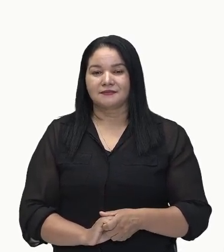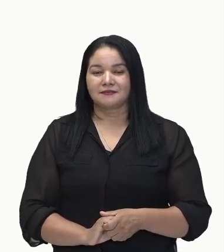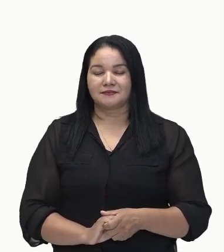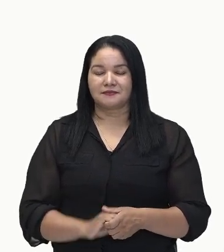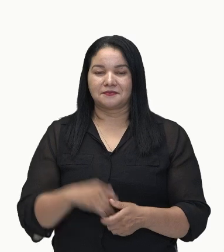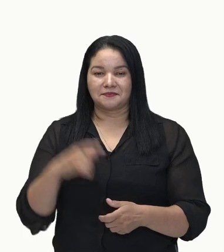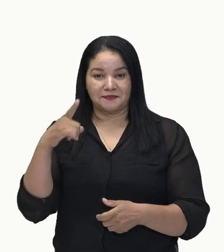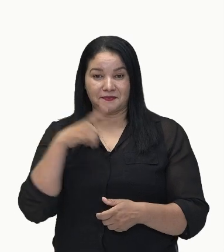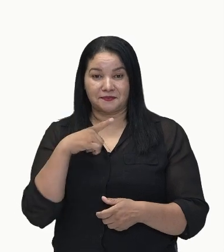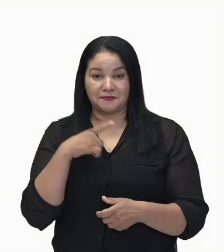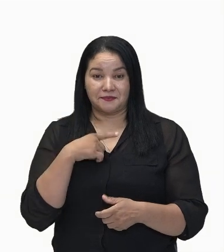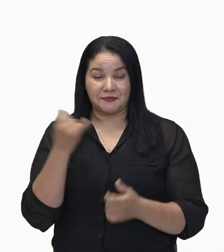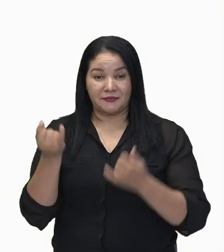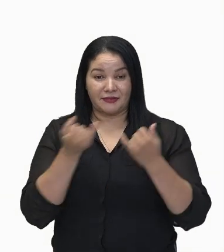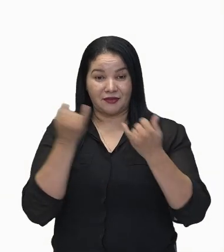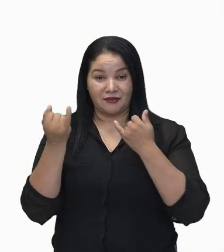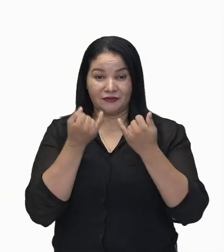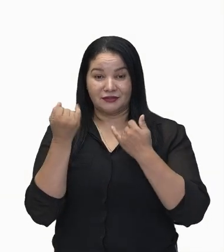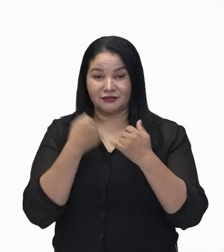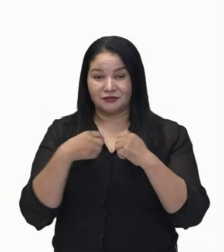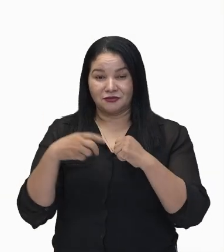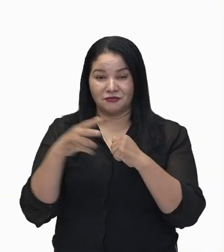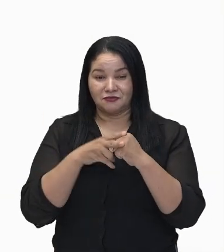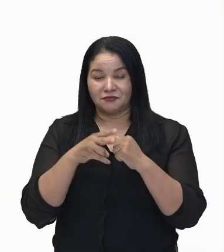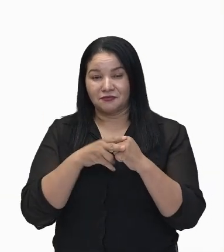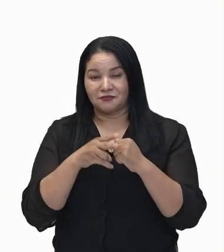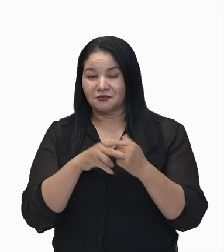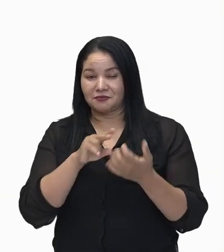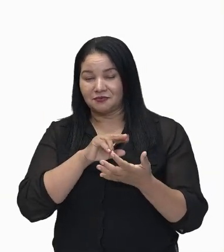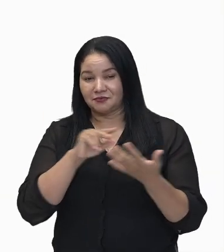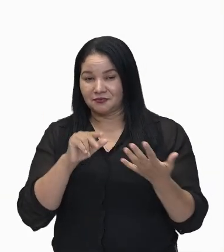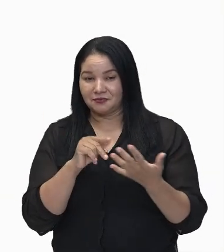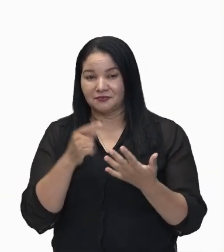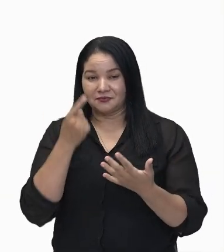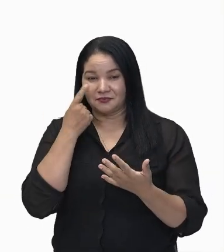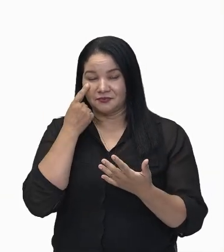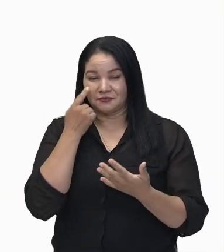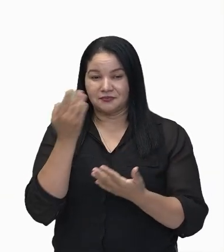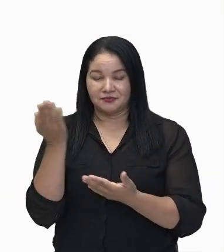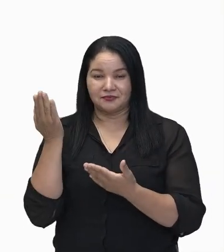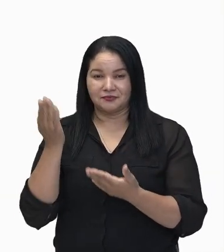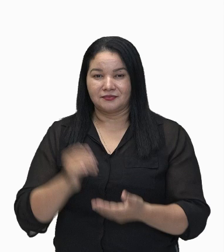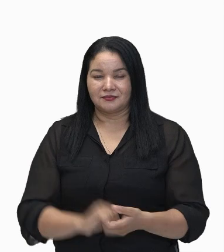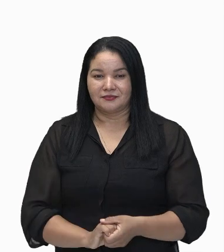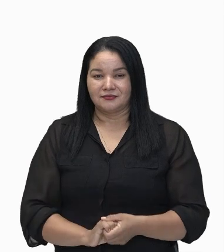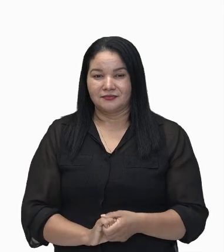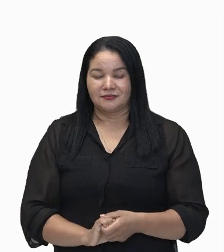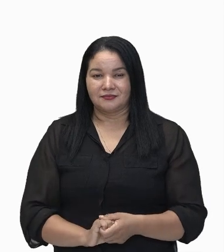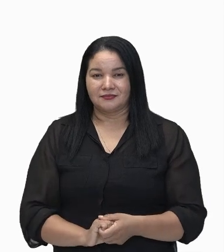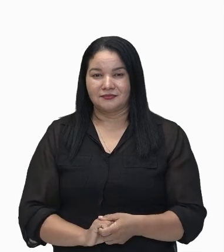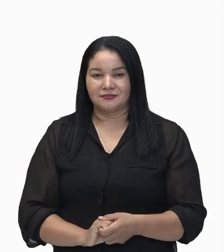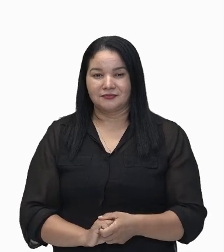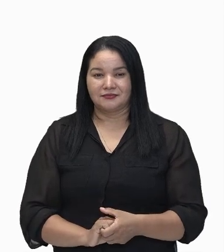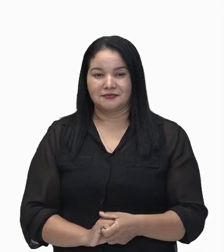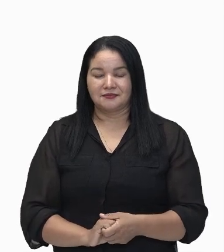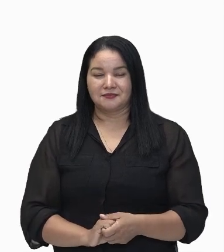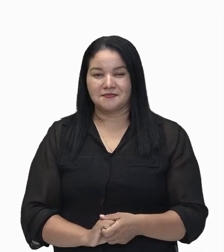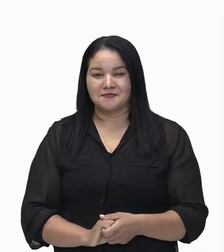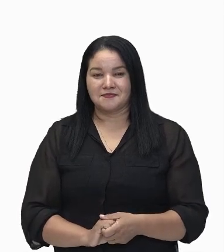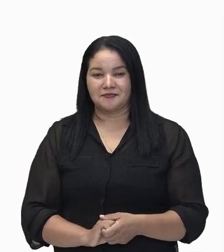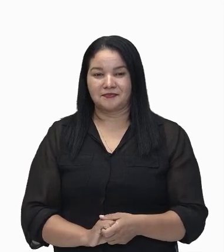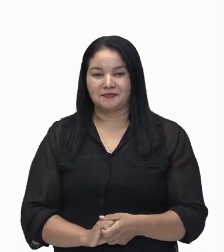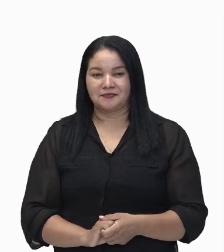verbos que nós trouxemos aí. Então vamos prosseguindo, olha só. Tá aí, ó. Os